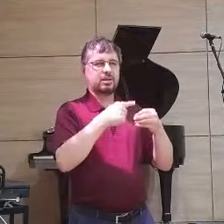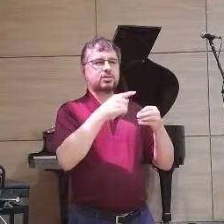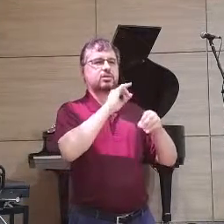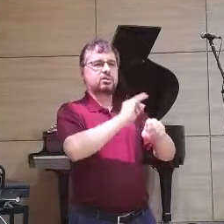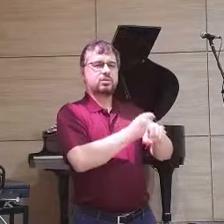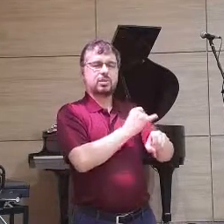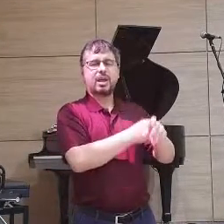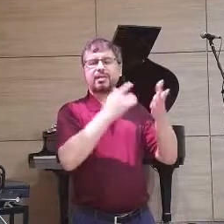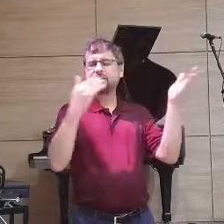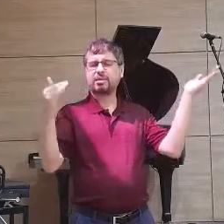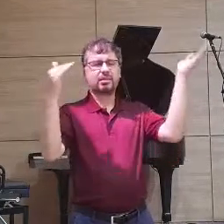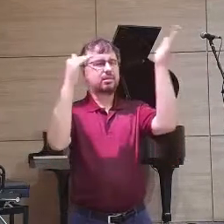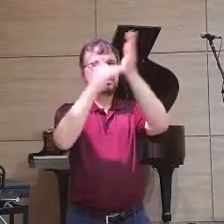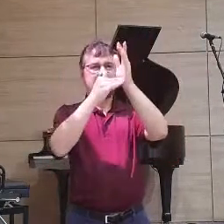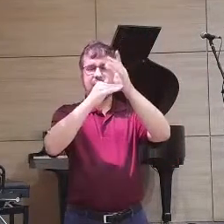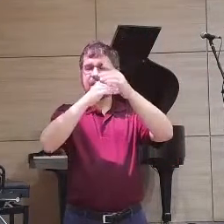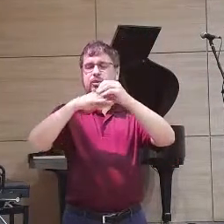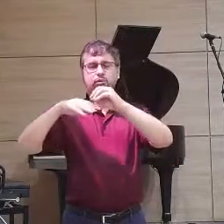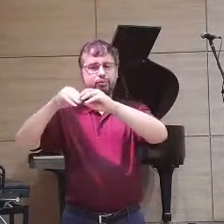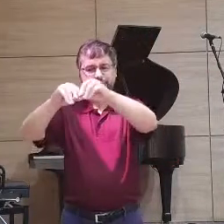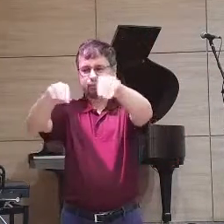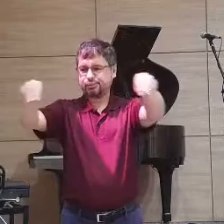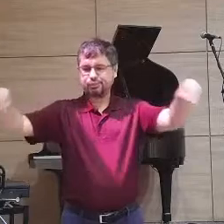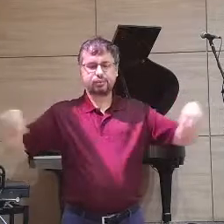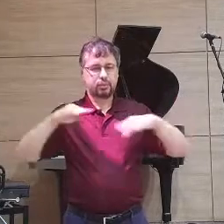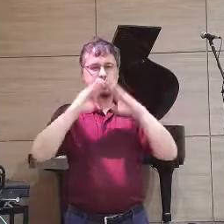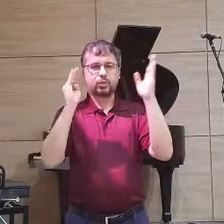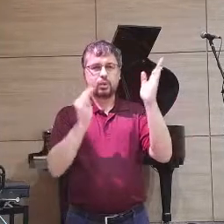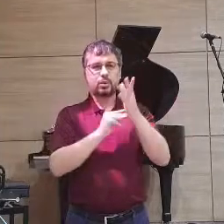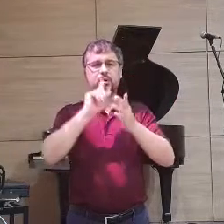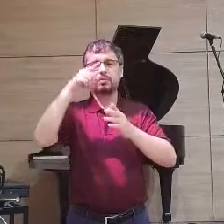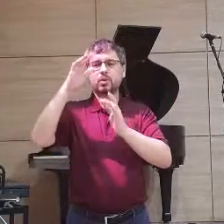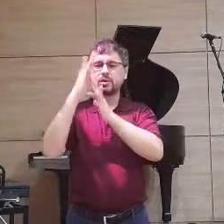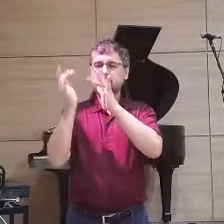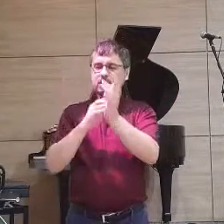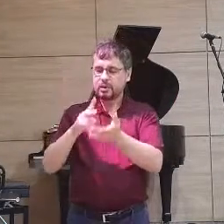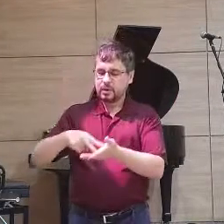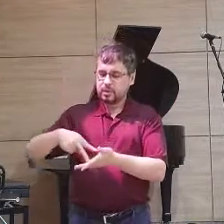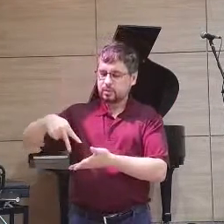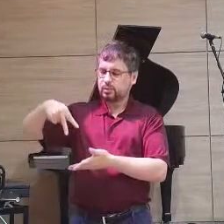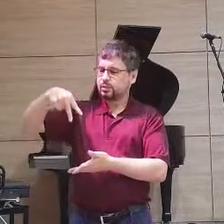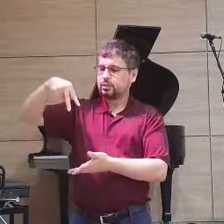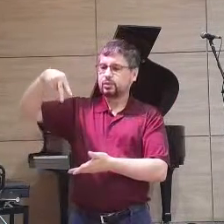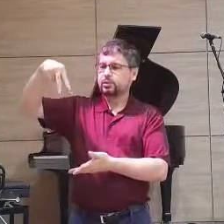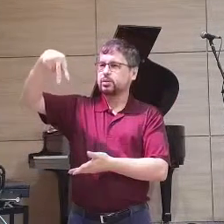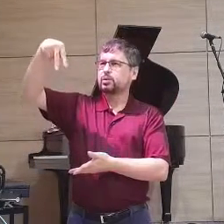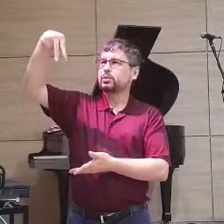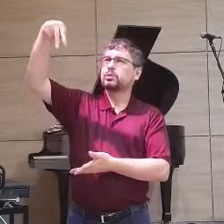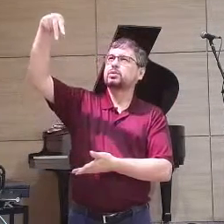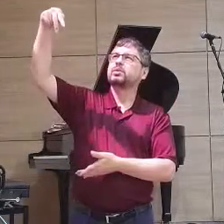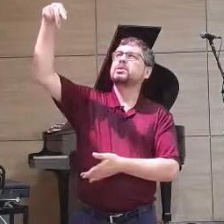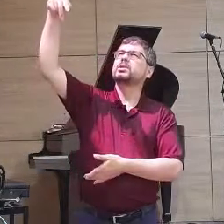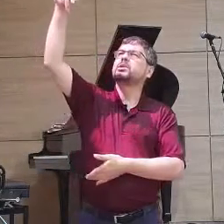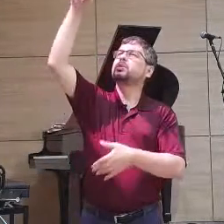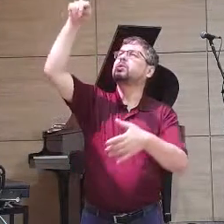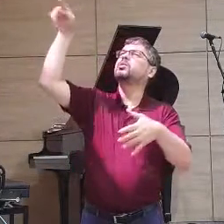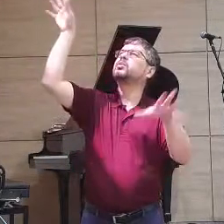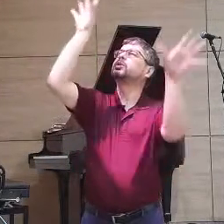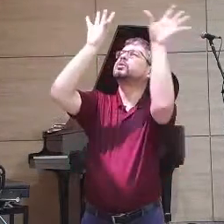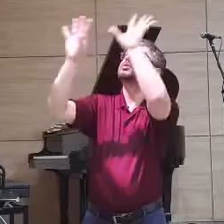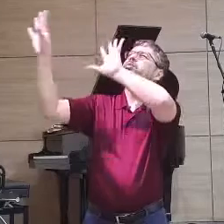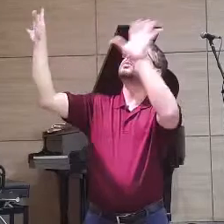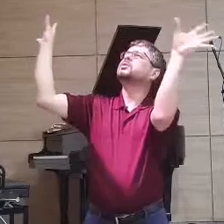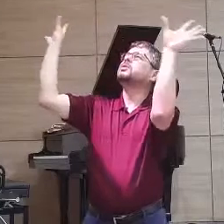foi elevado aos céus a vista deles e uma nuvem cobriu os seus olhos e eles